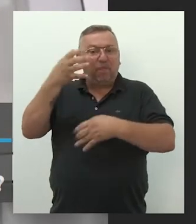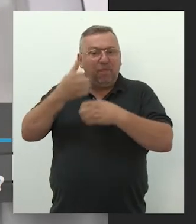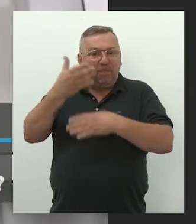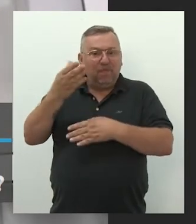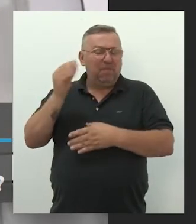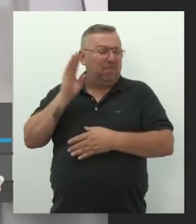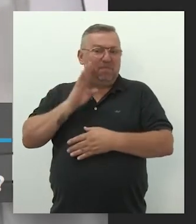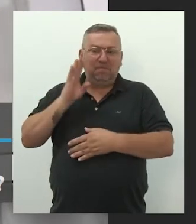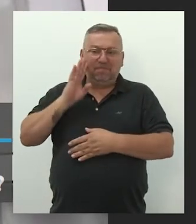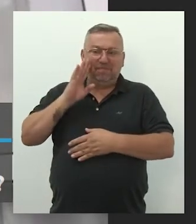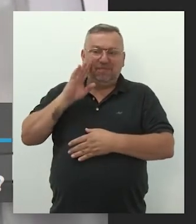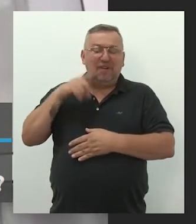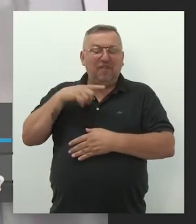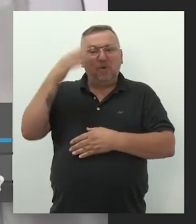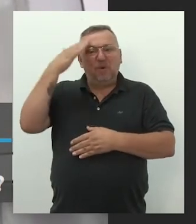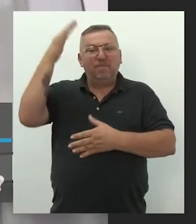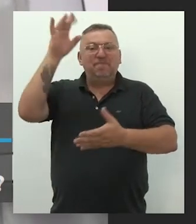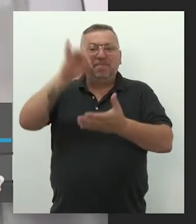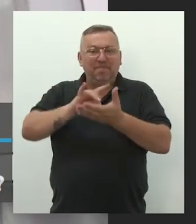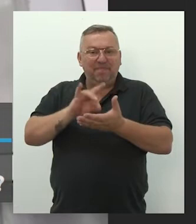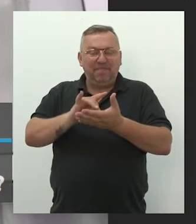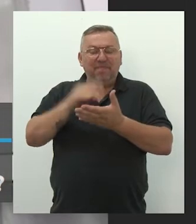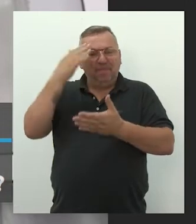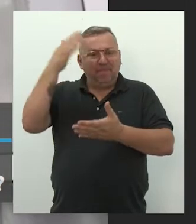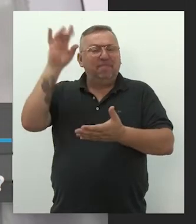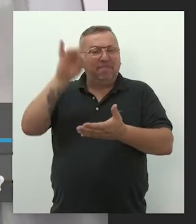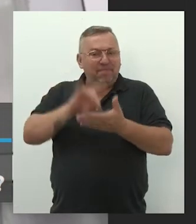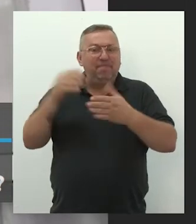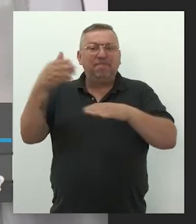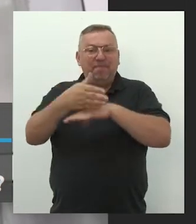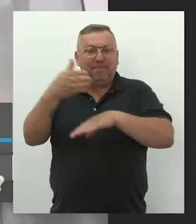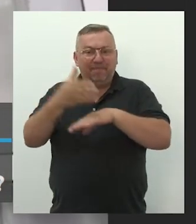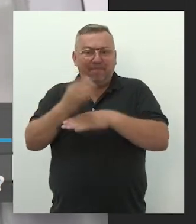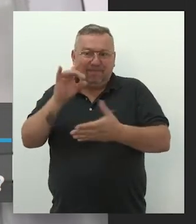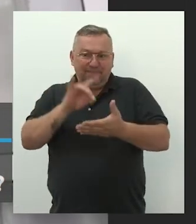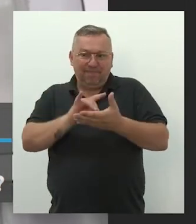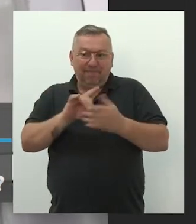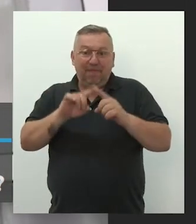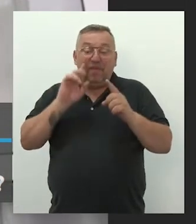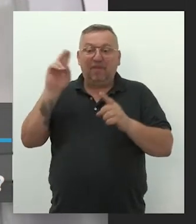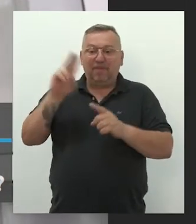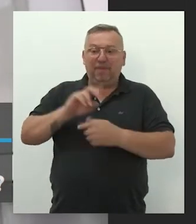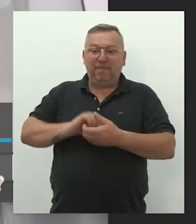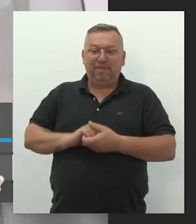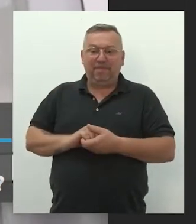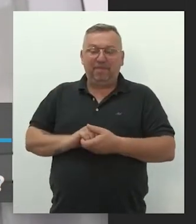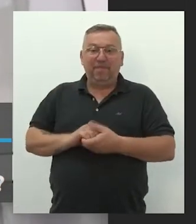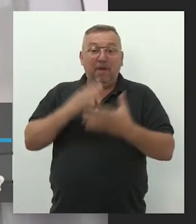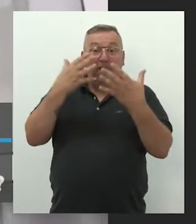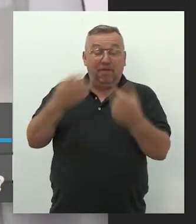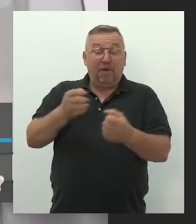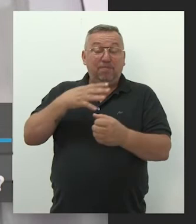gente. Eu fico imensamente grata e a gente agradece muito a participação. Então, vamos lá. Vamos